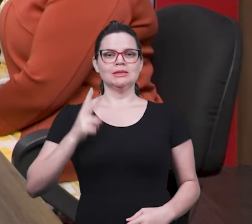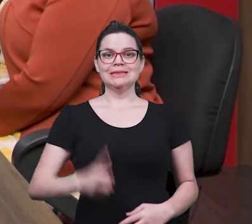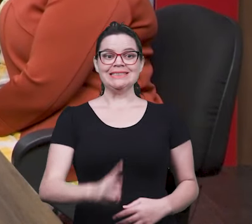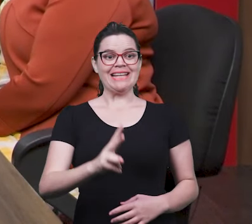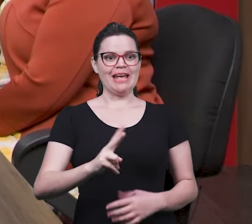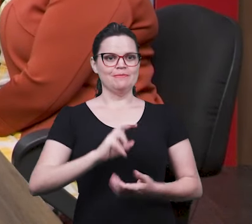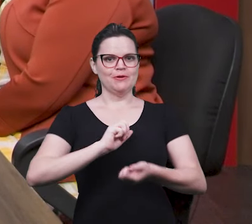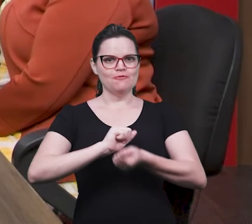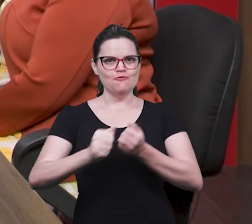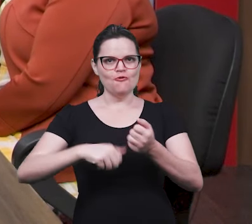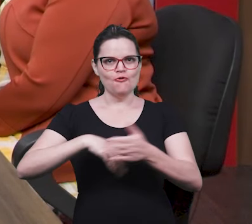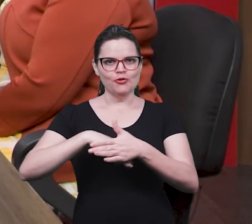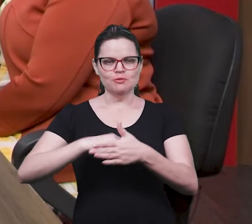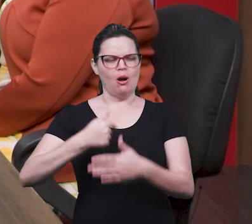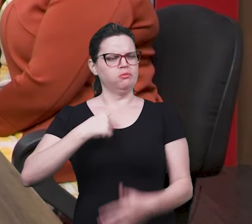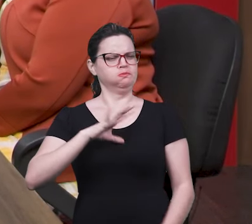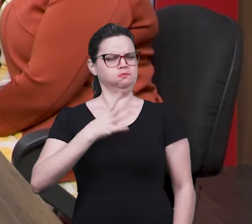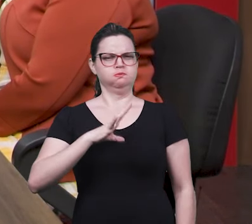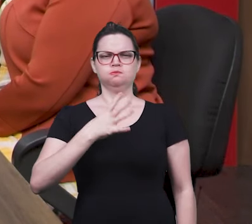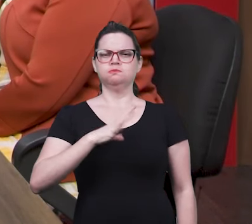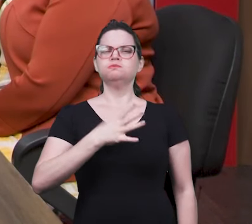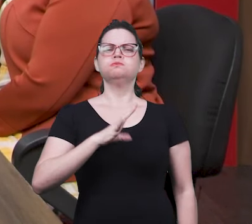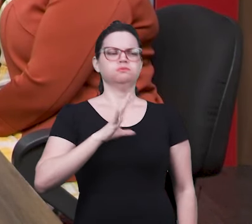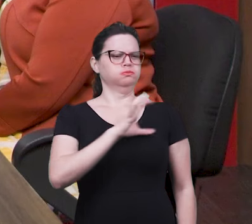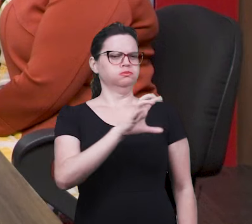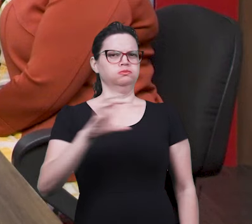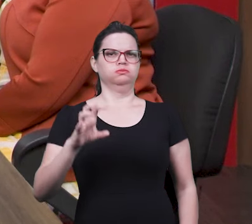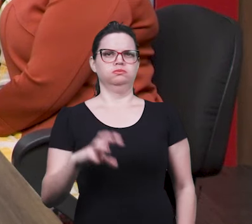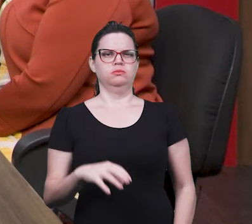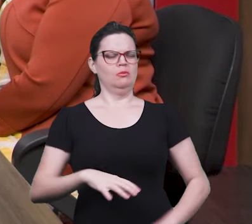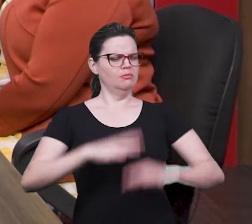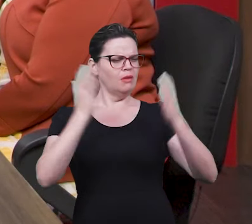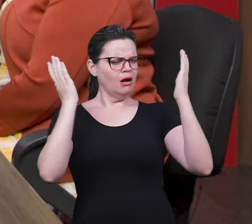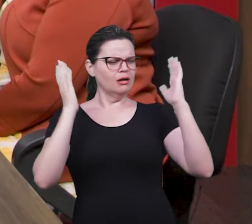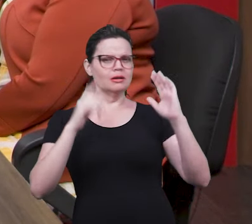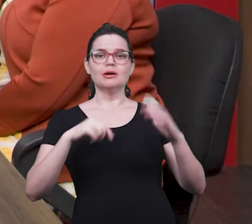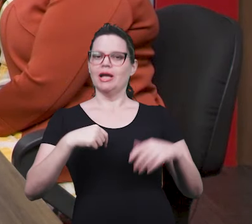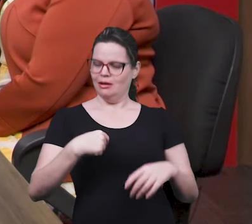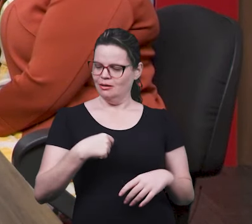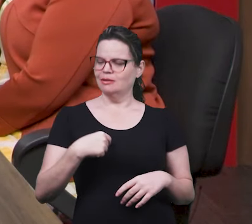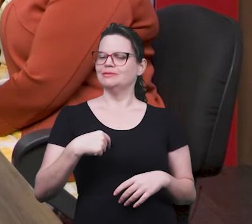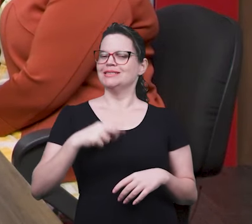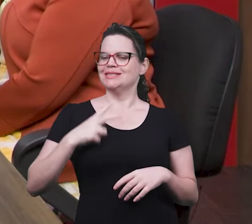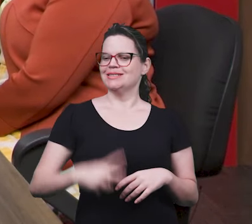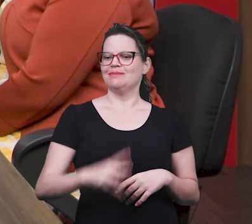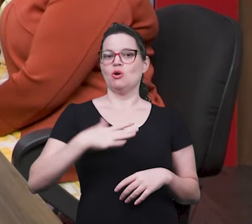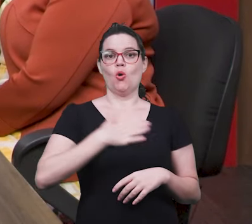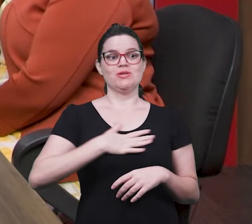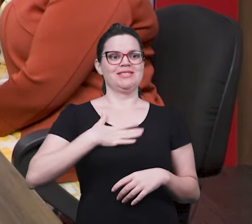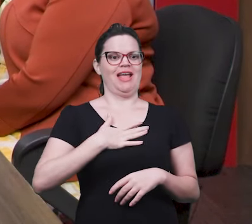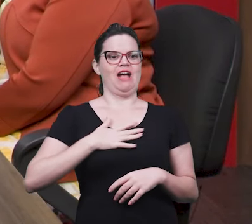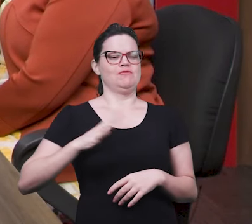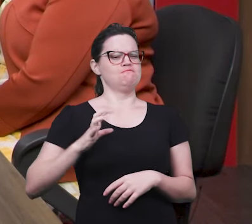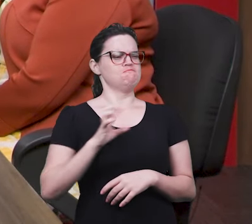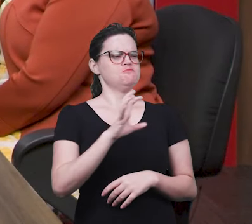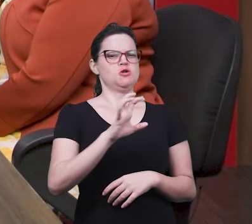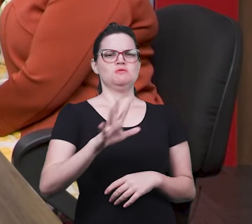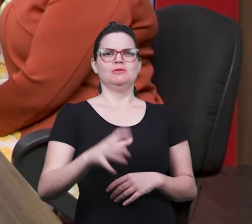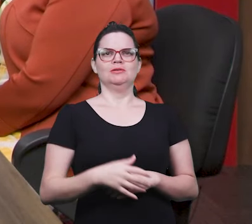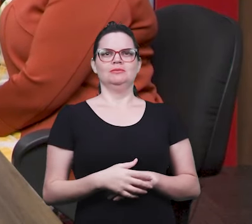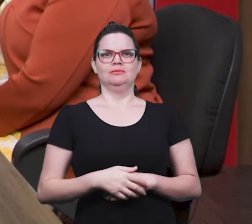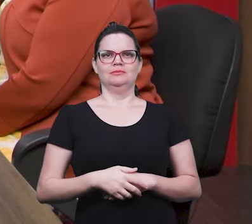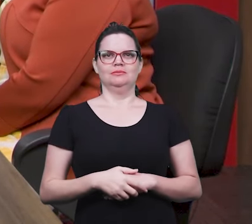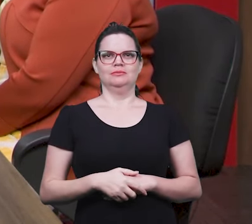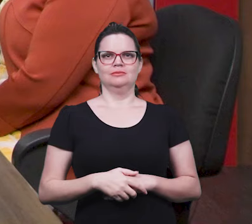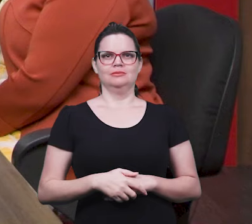brigava. E eu era... Não naquela época, mas brigava muito. Negócio, gostava de brigar. Eu